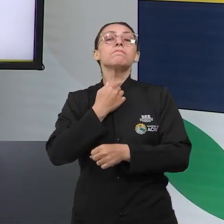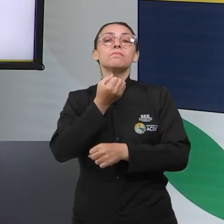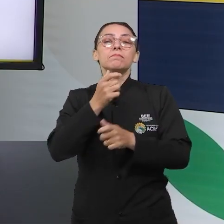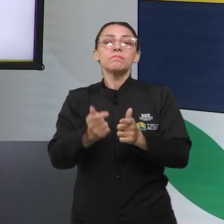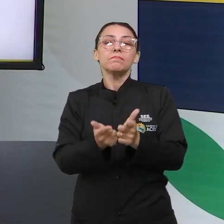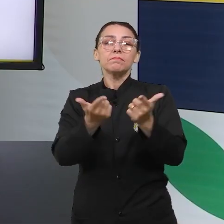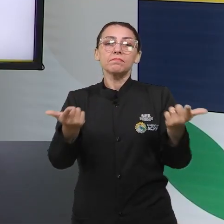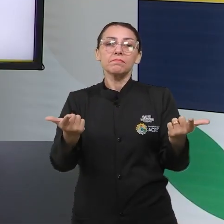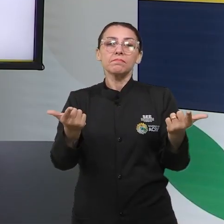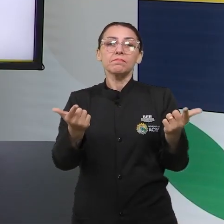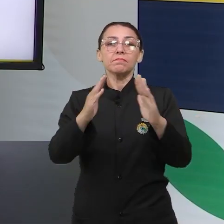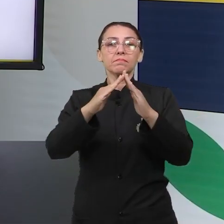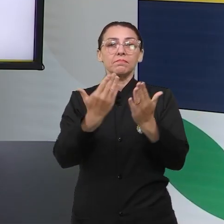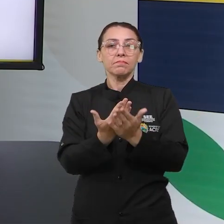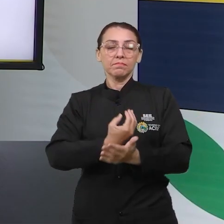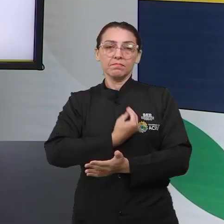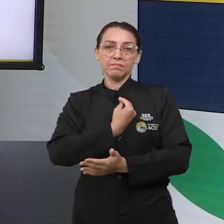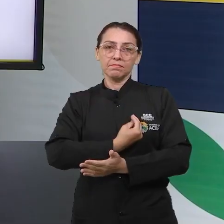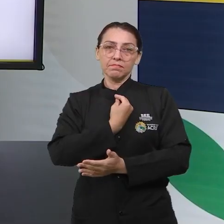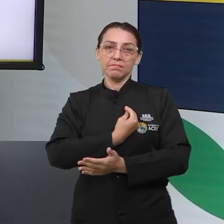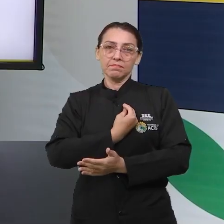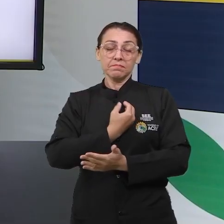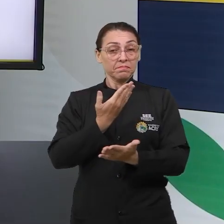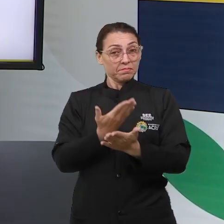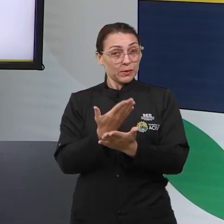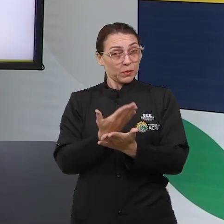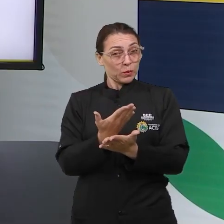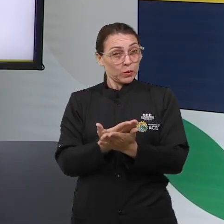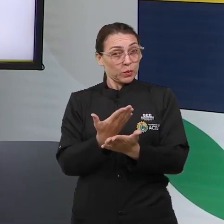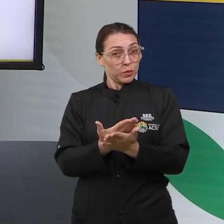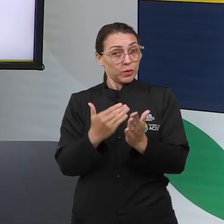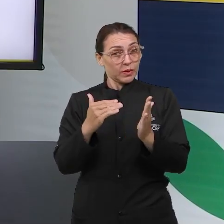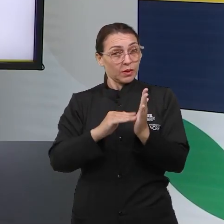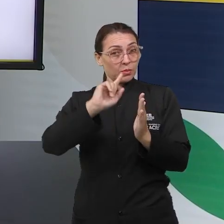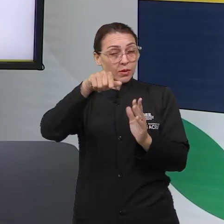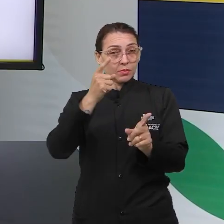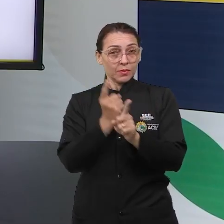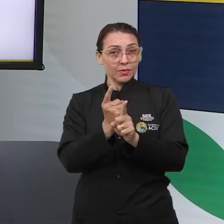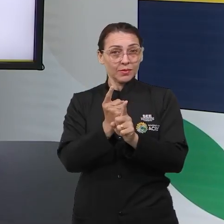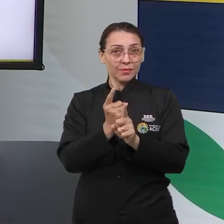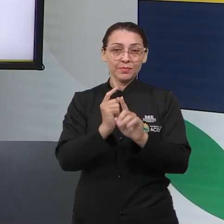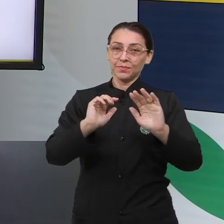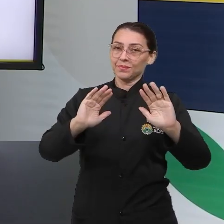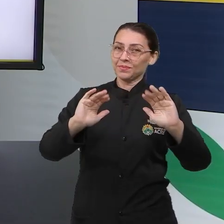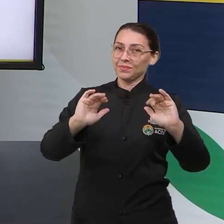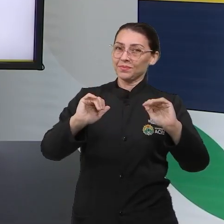boa sorte na vida escolar de vocês. Estudem bastante e até nosso próximo encontro.